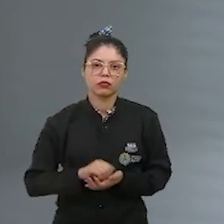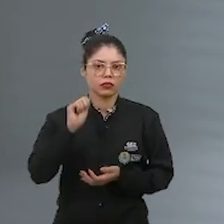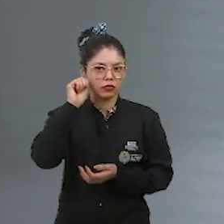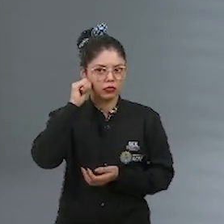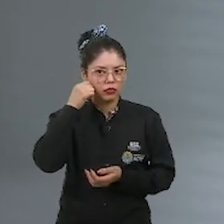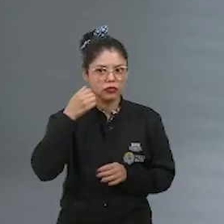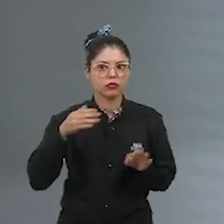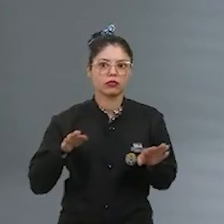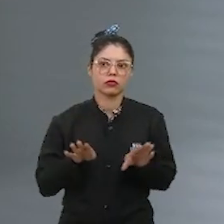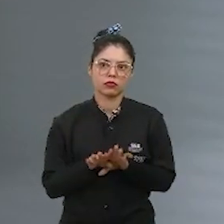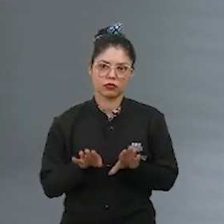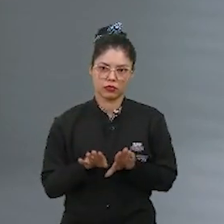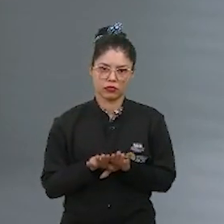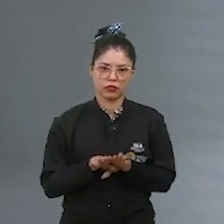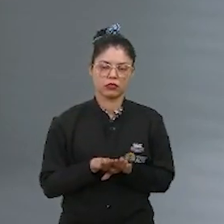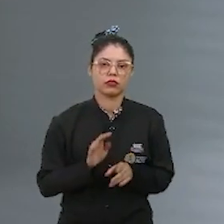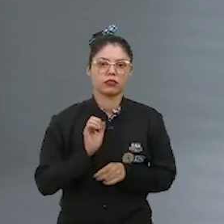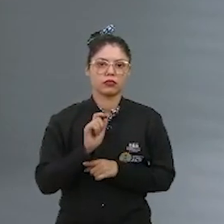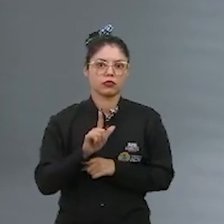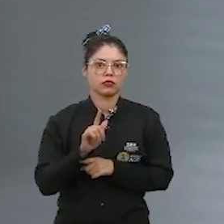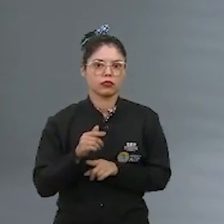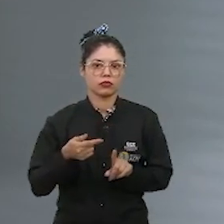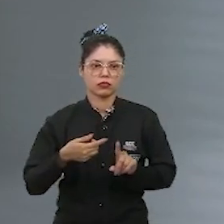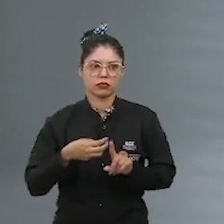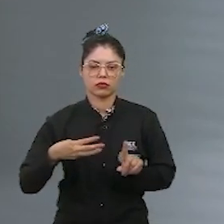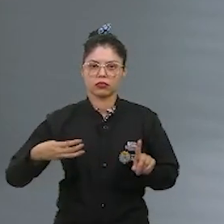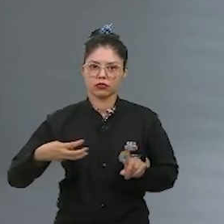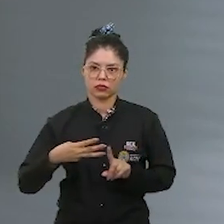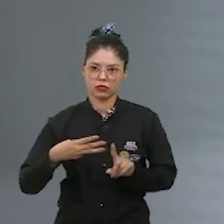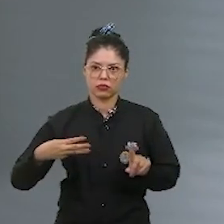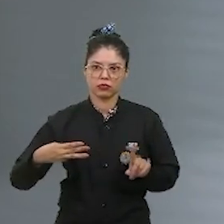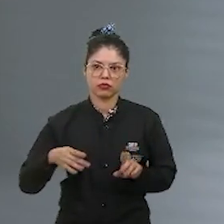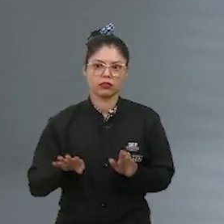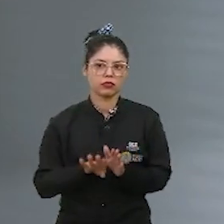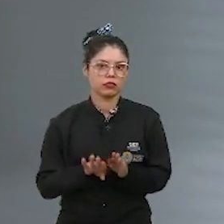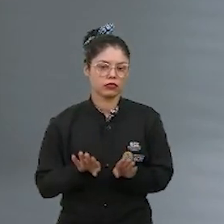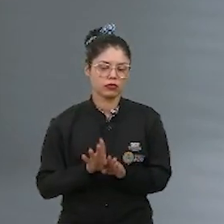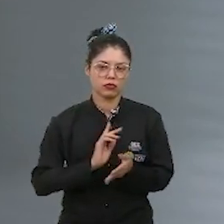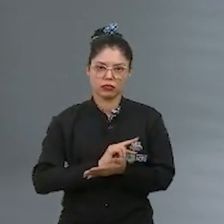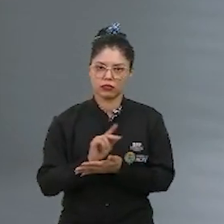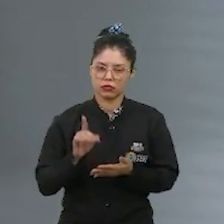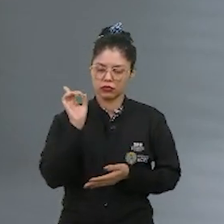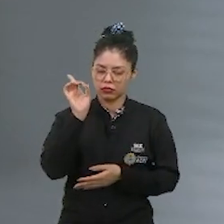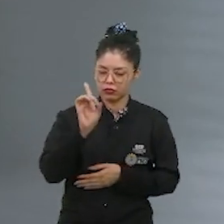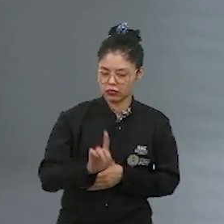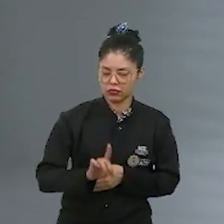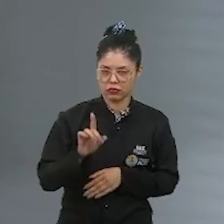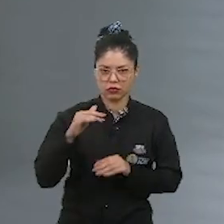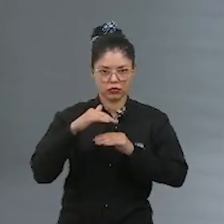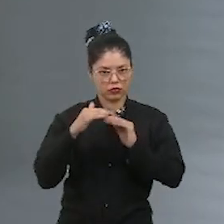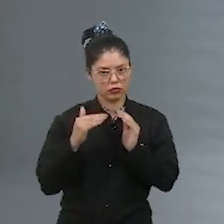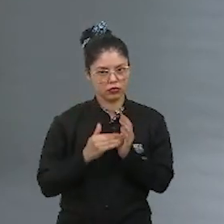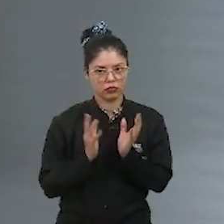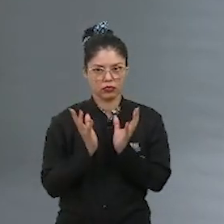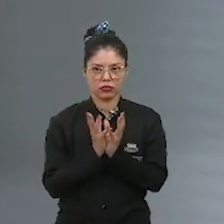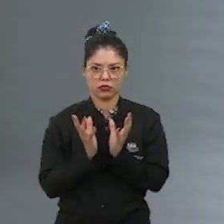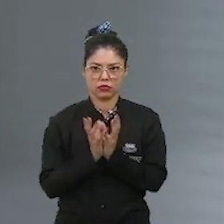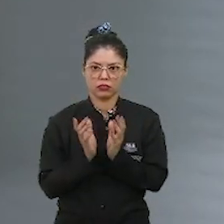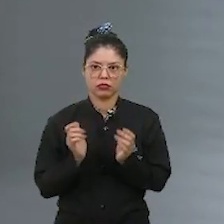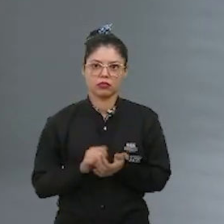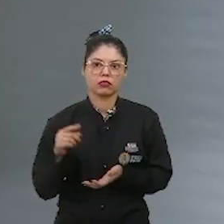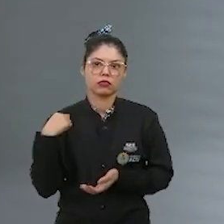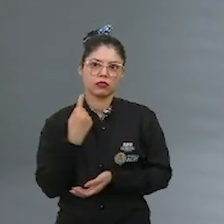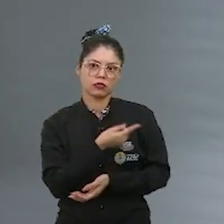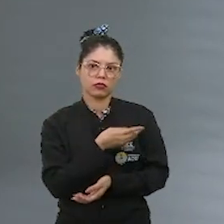a comunidade LGBT, existem direitos para todos os grupos de minoria que